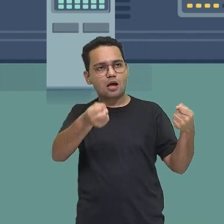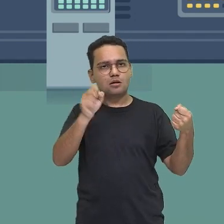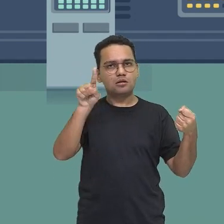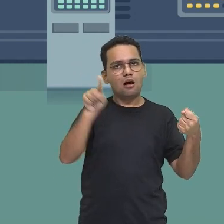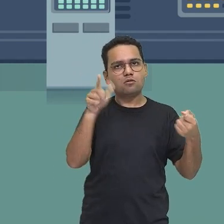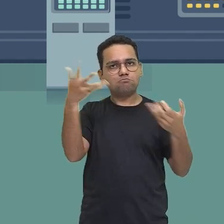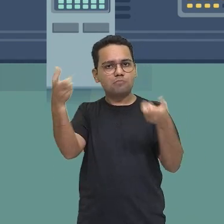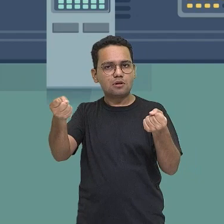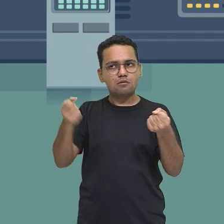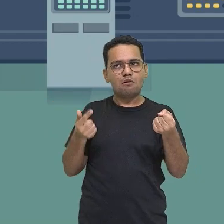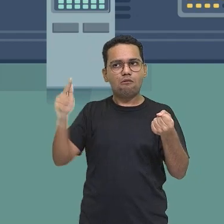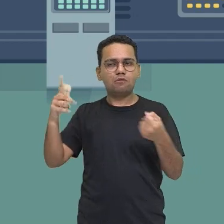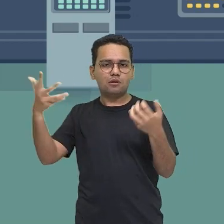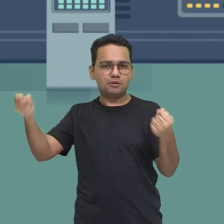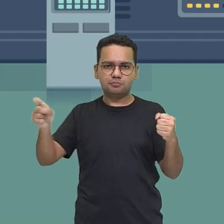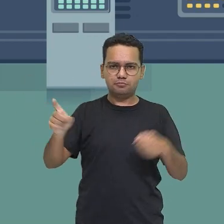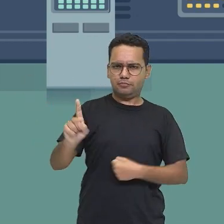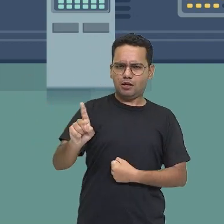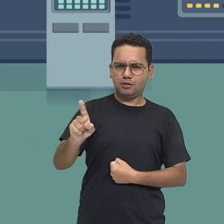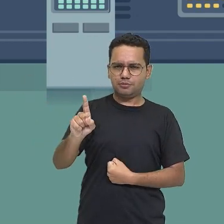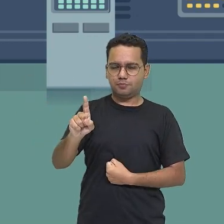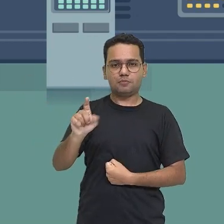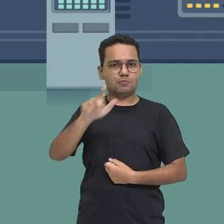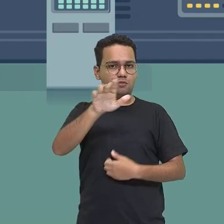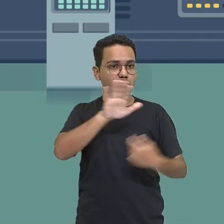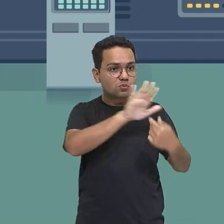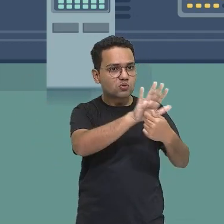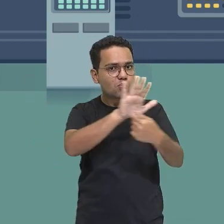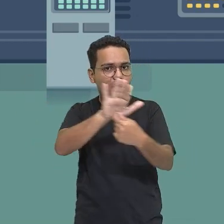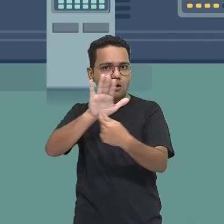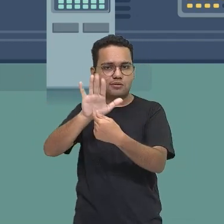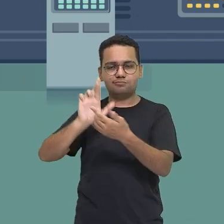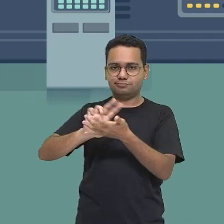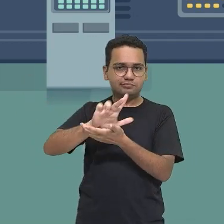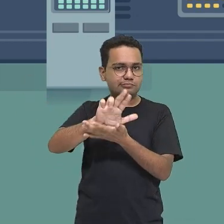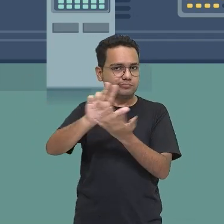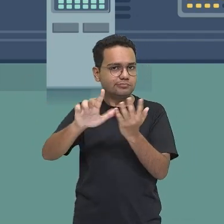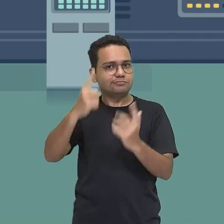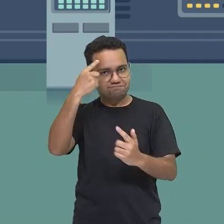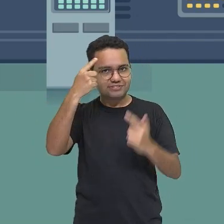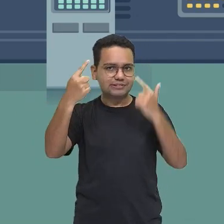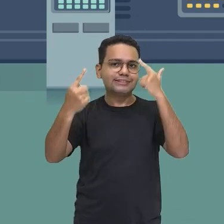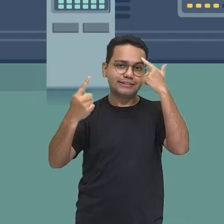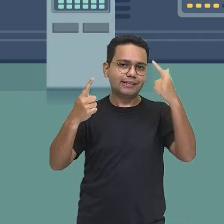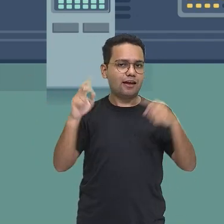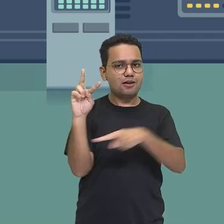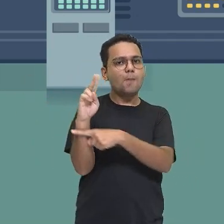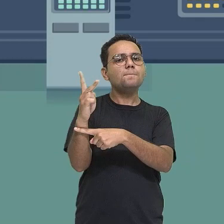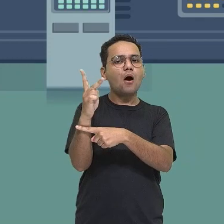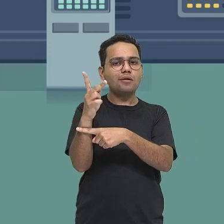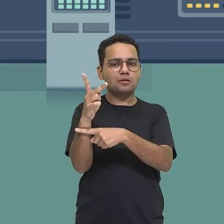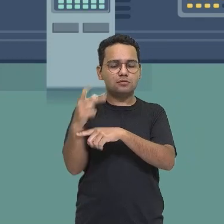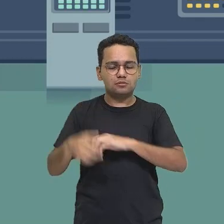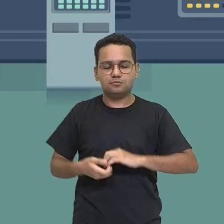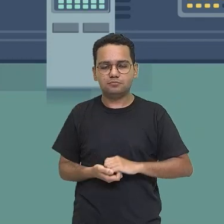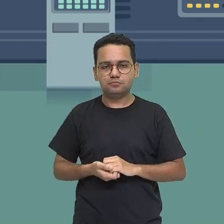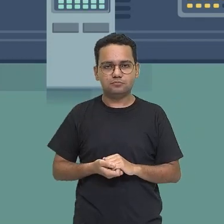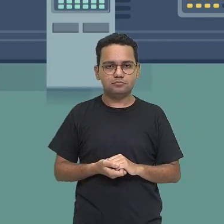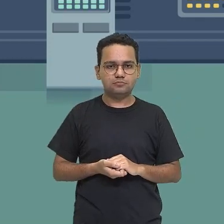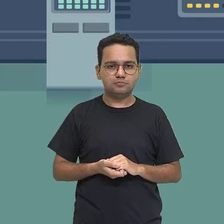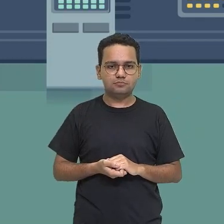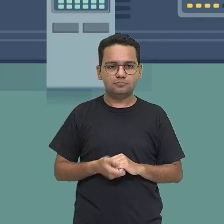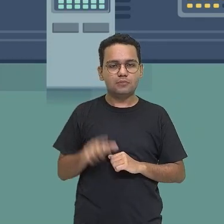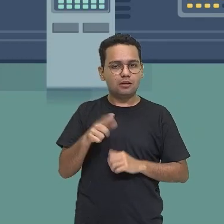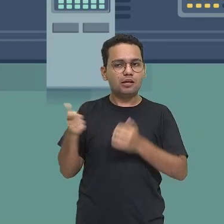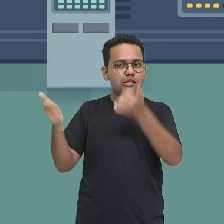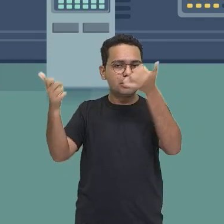ou não. Então, nós estamos aqui mostrando para vocês que existem várias teorias que